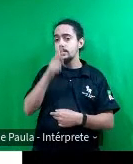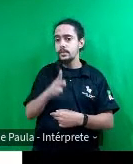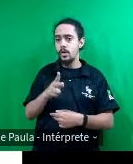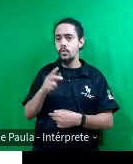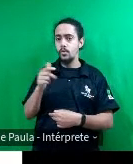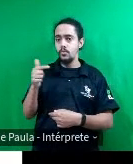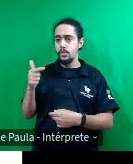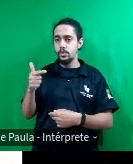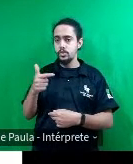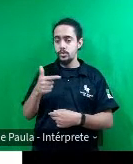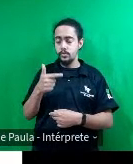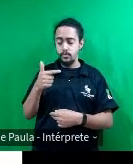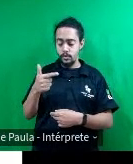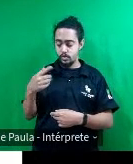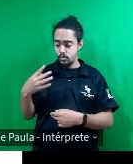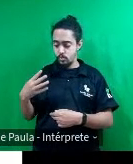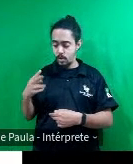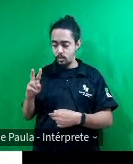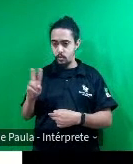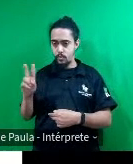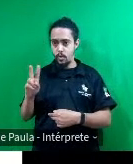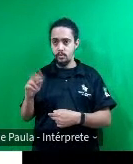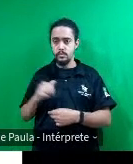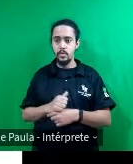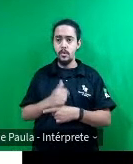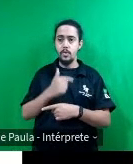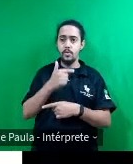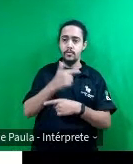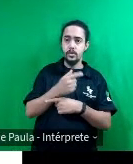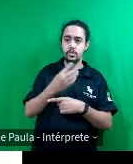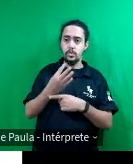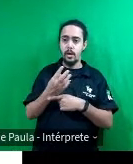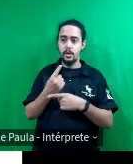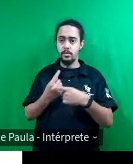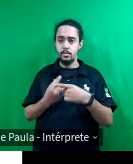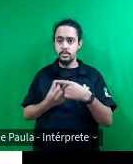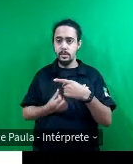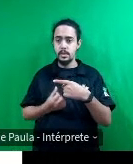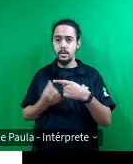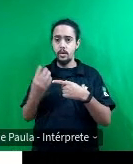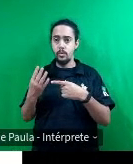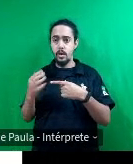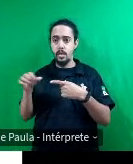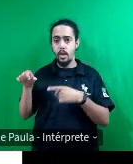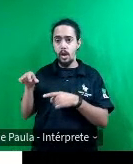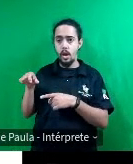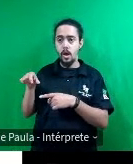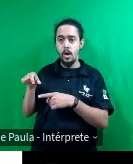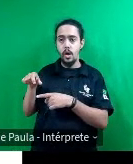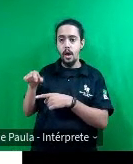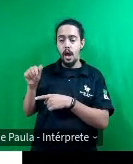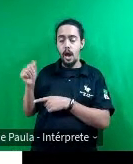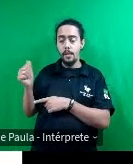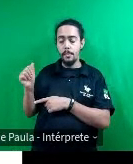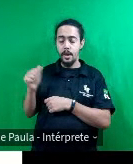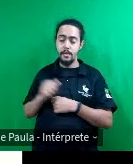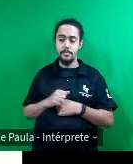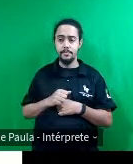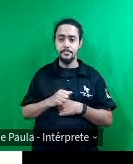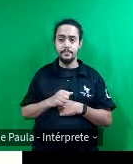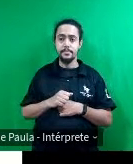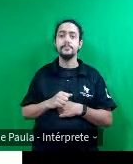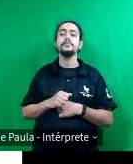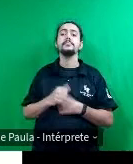pegar 24 por 6, é igual a 4. Ok? 4 amperes. Se eu pegar aqui no I2,